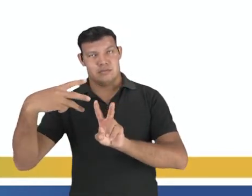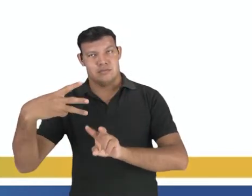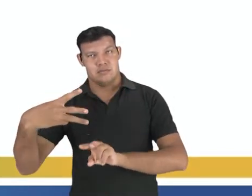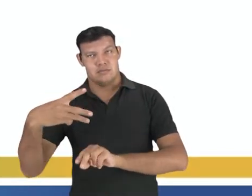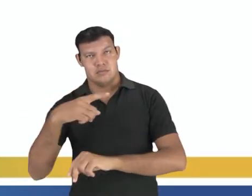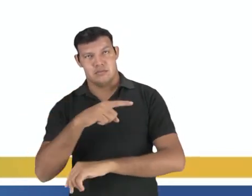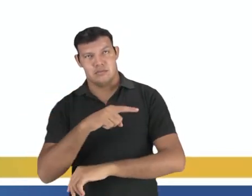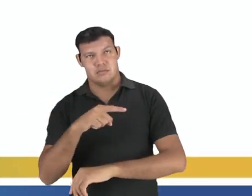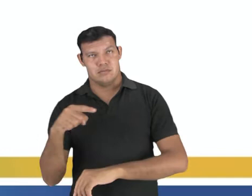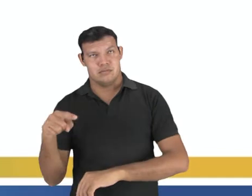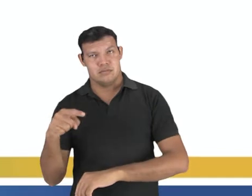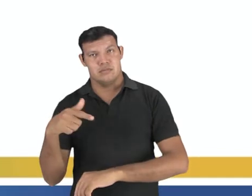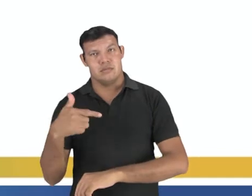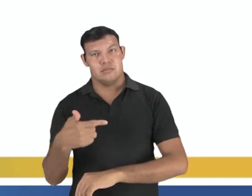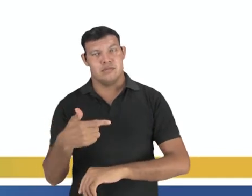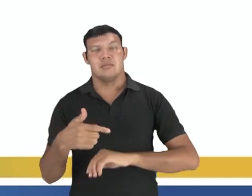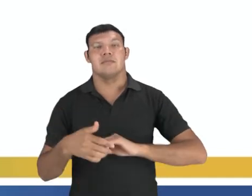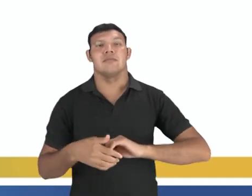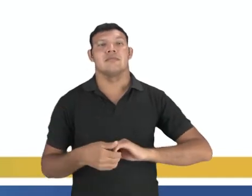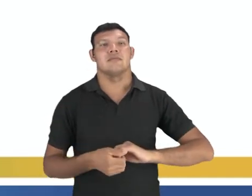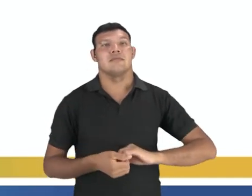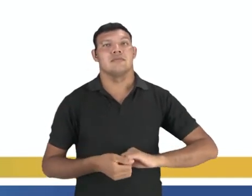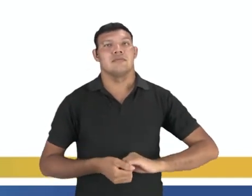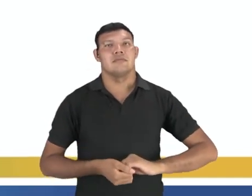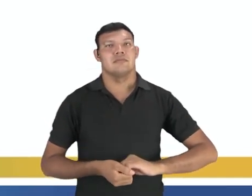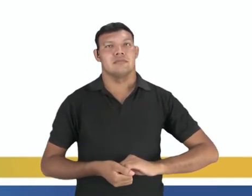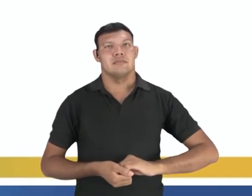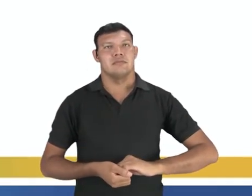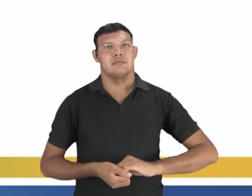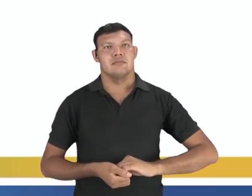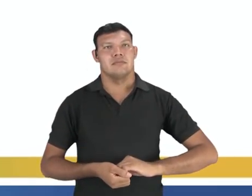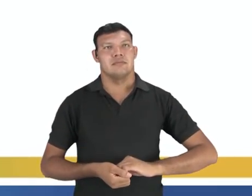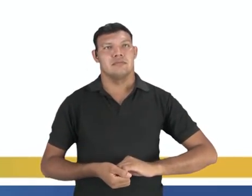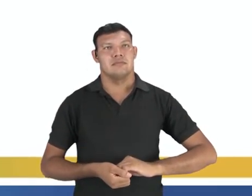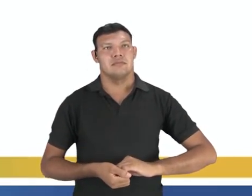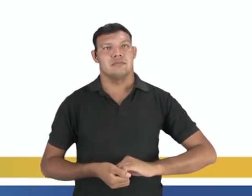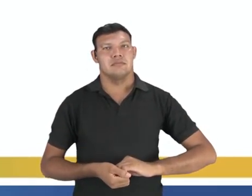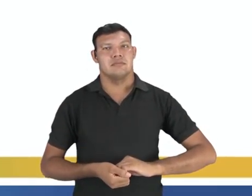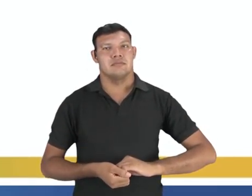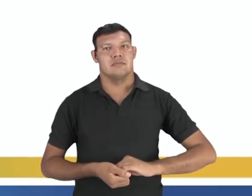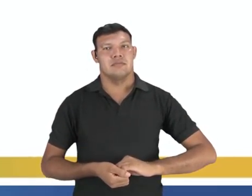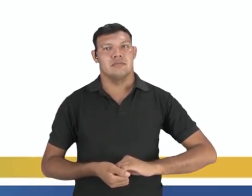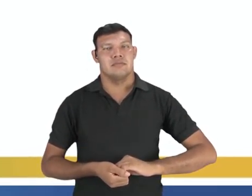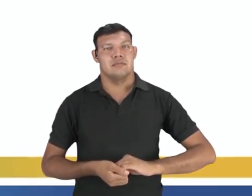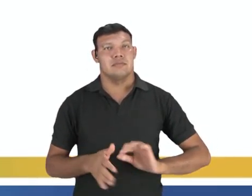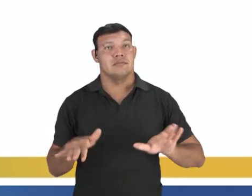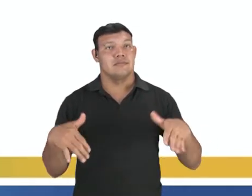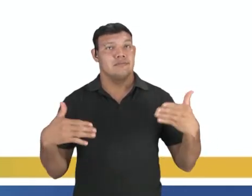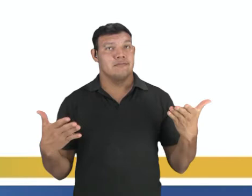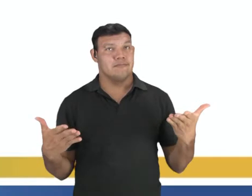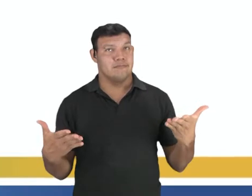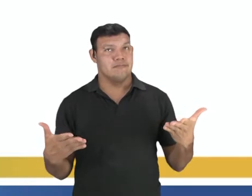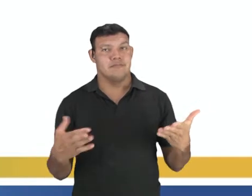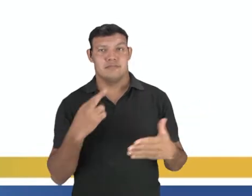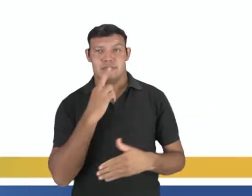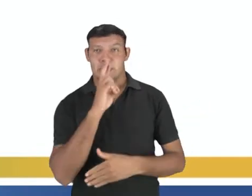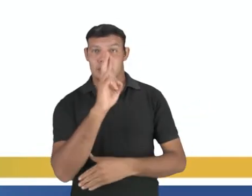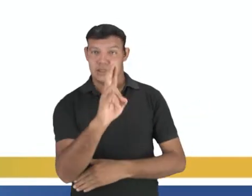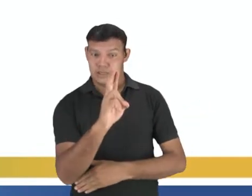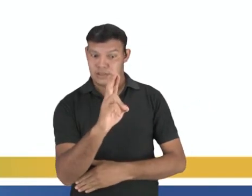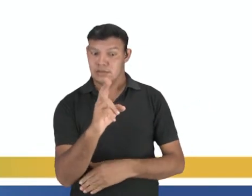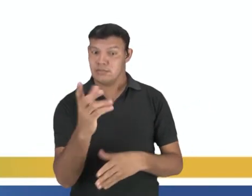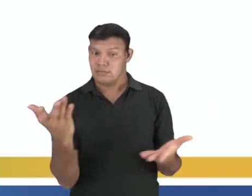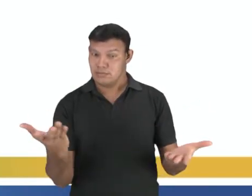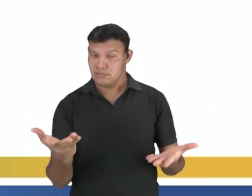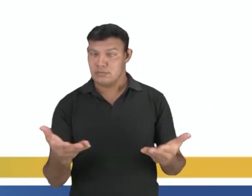x raiz de 3 sobre 2. Tá? Então, essa aqui é a resposta no